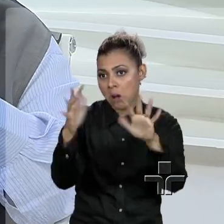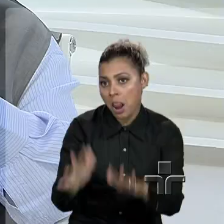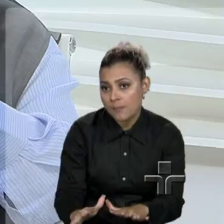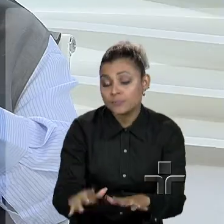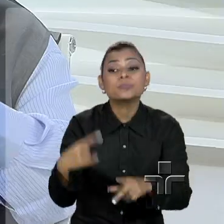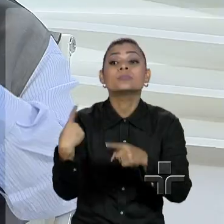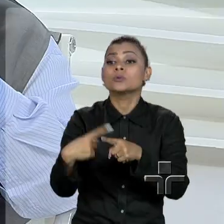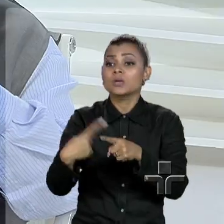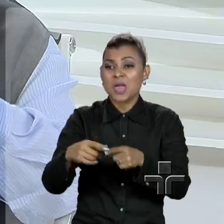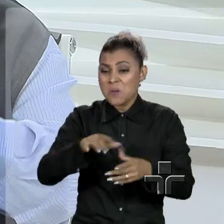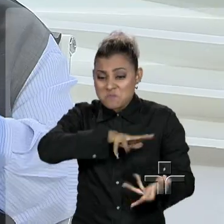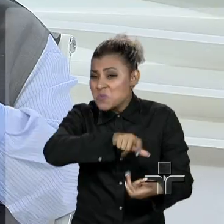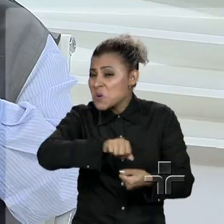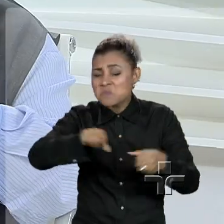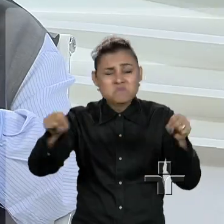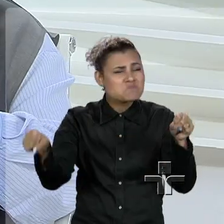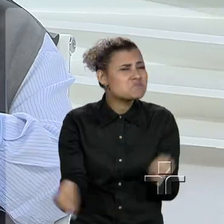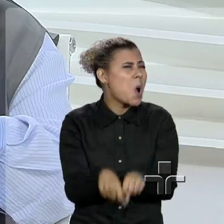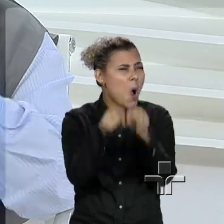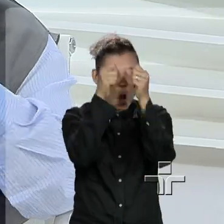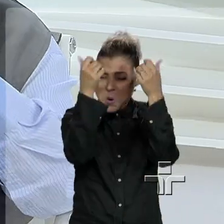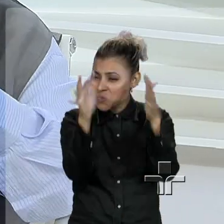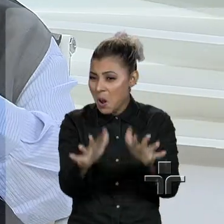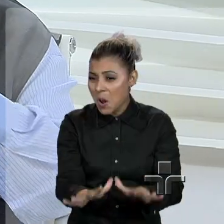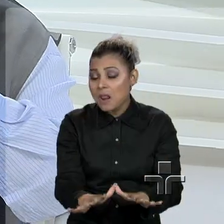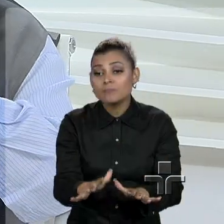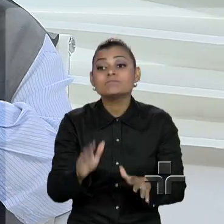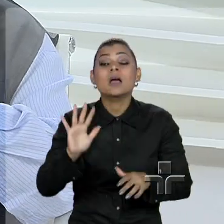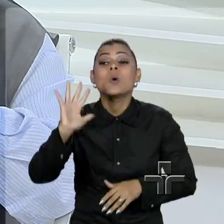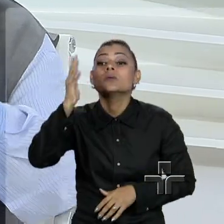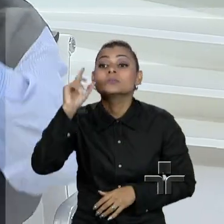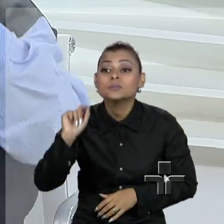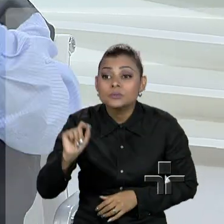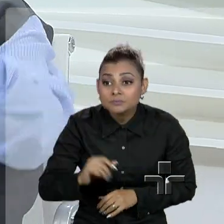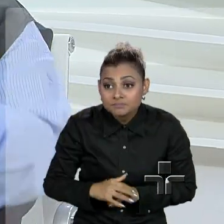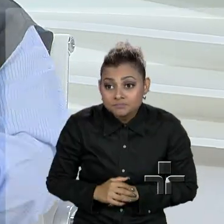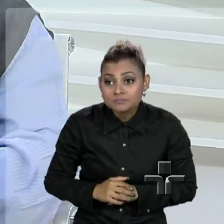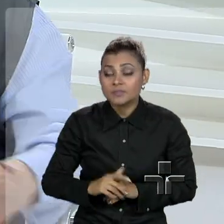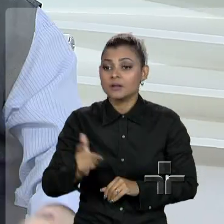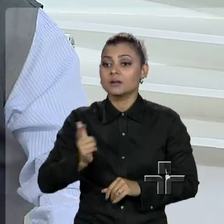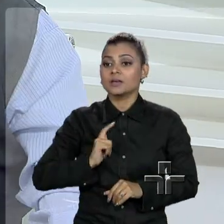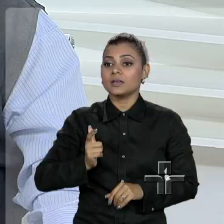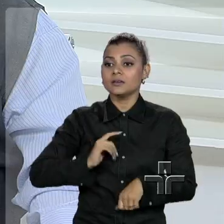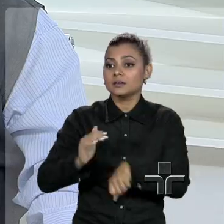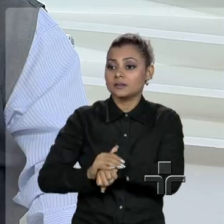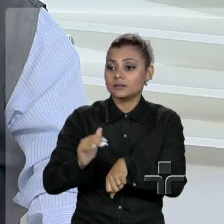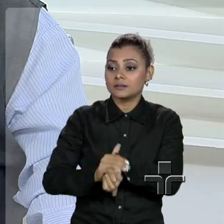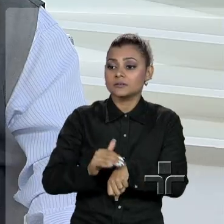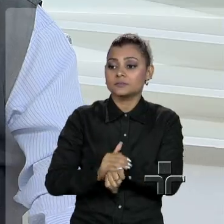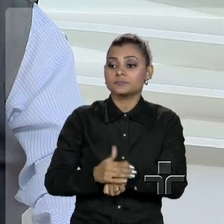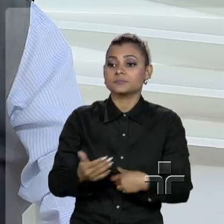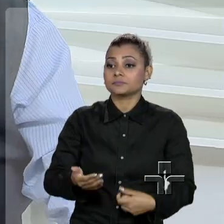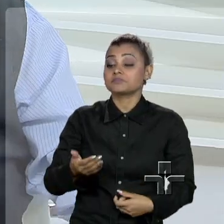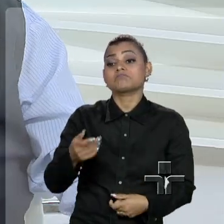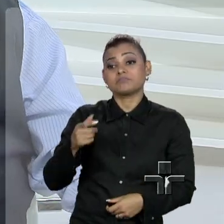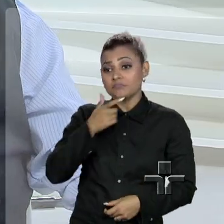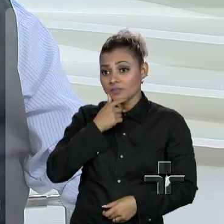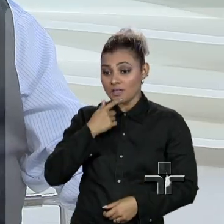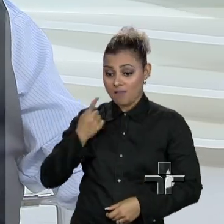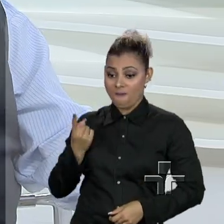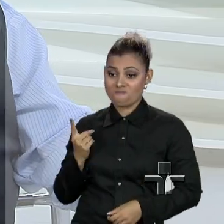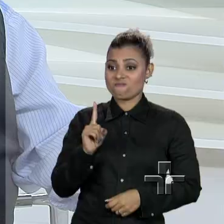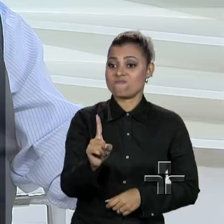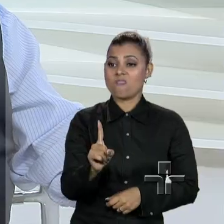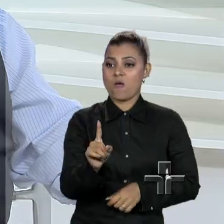Estuporou com o mundo, veio o Roosevelt. O que é que fez? Pôs ordem na casa. As pessoas devem ler